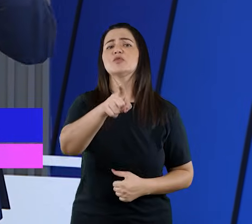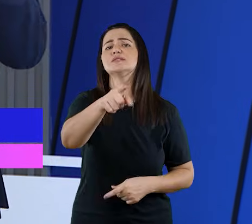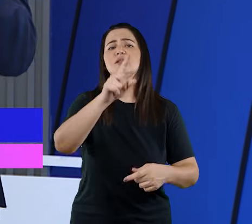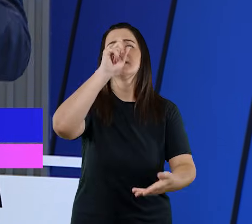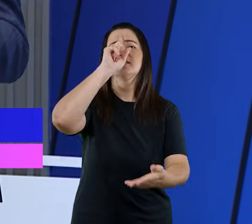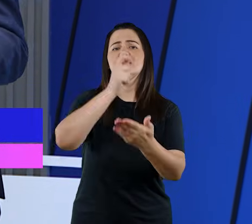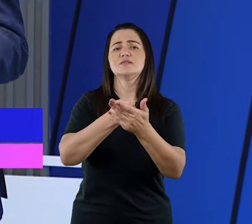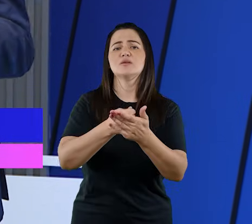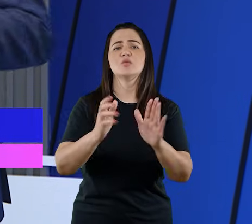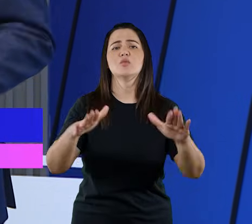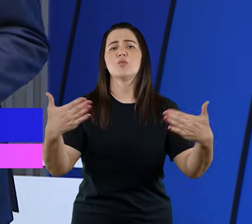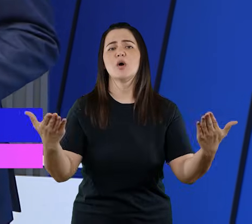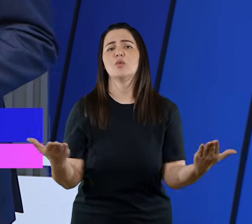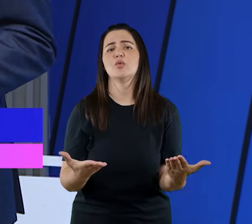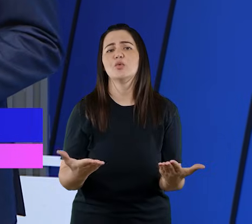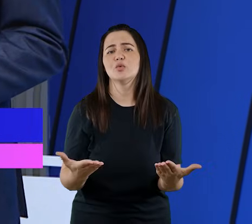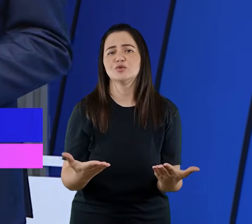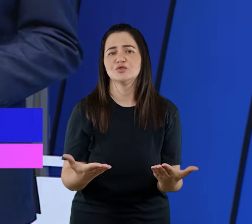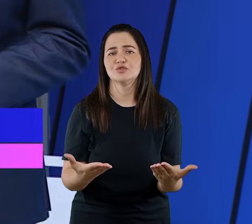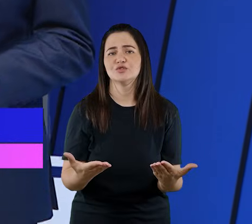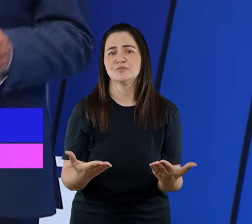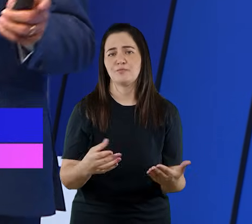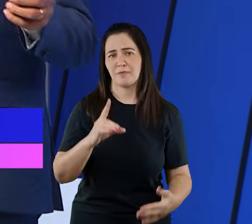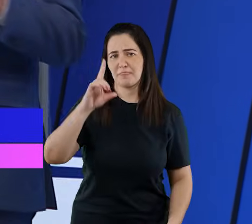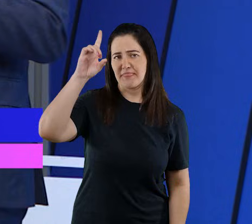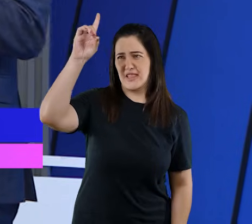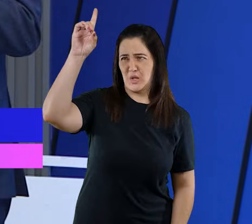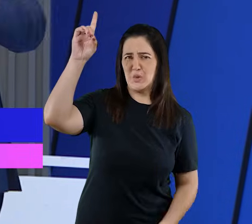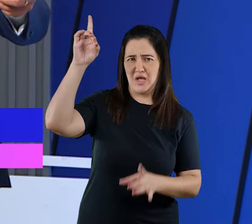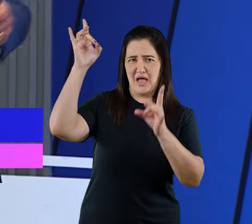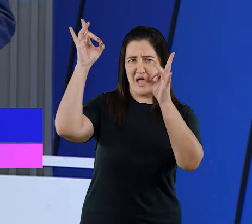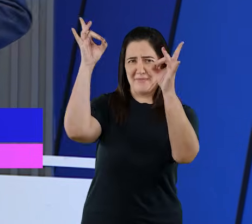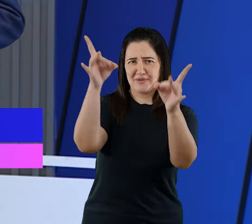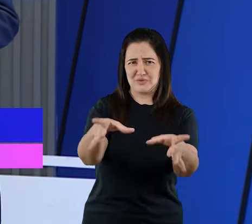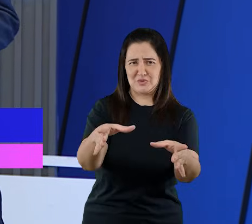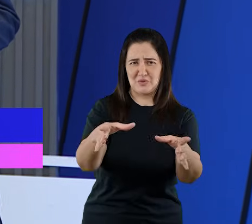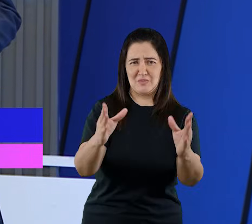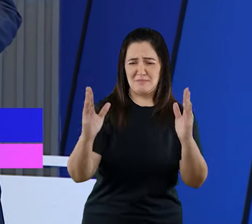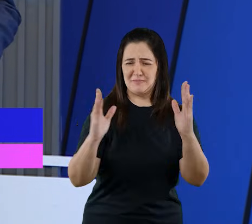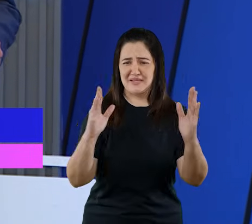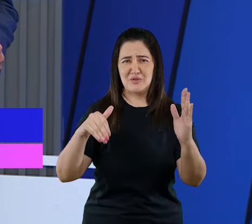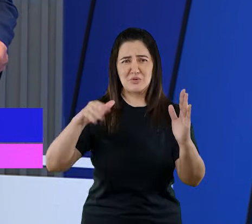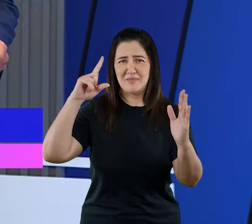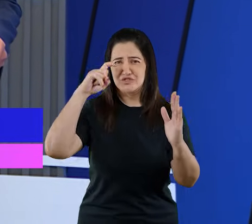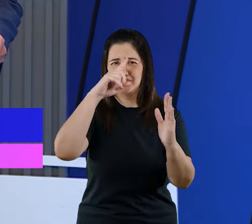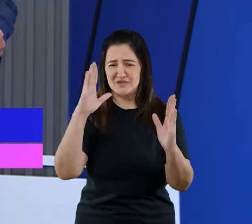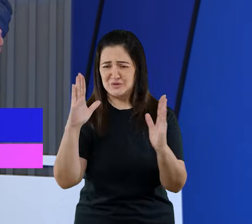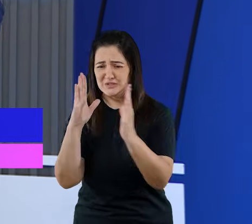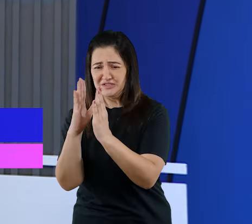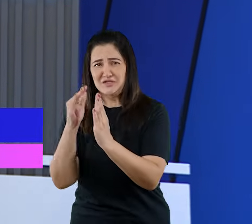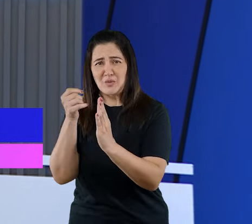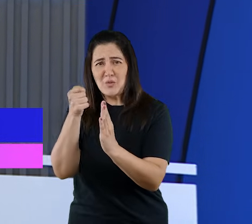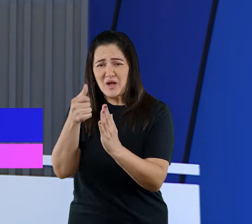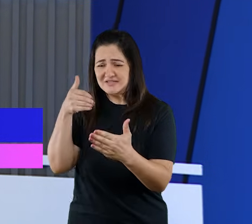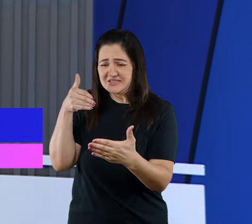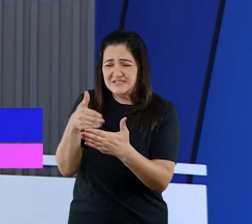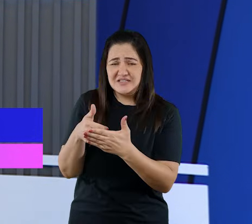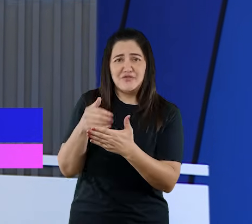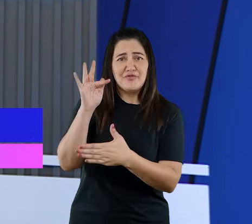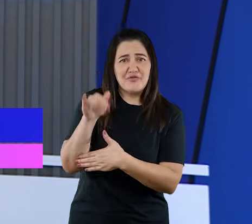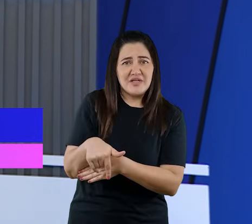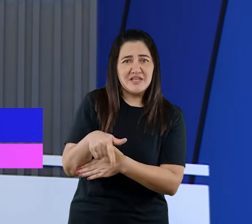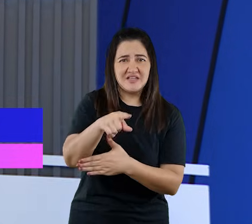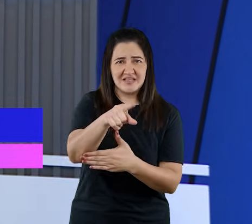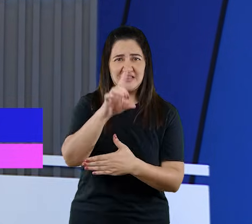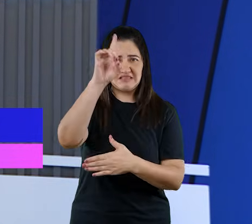Que caminho você deve seguir. Deus não nos deixaria nesse mundo sem nos esclarecer